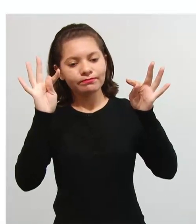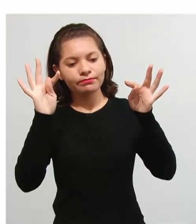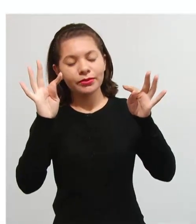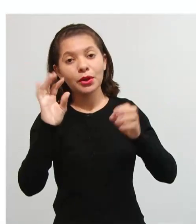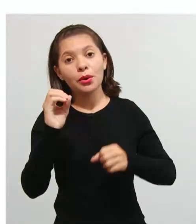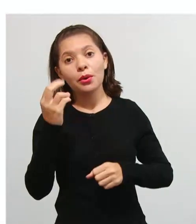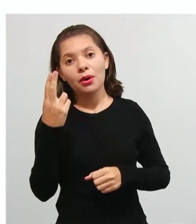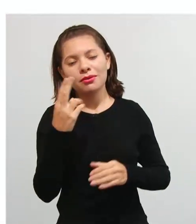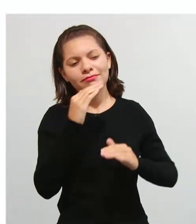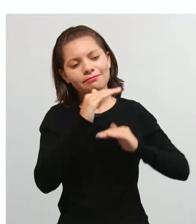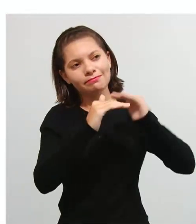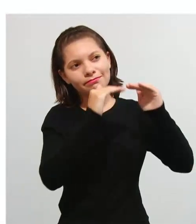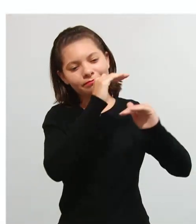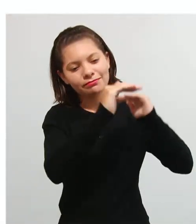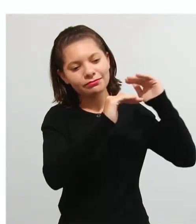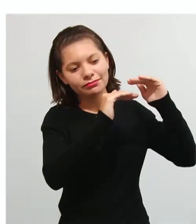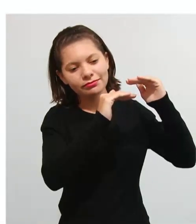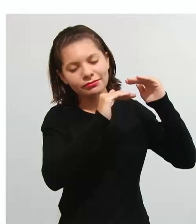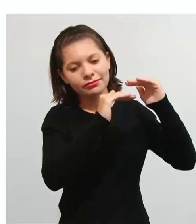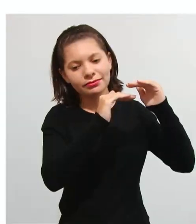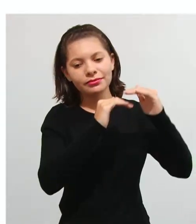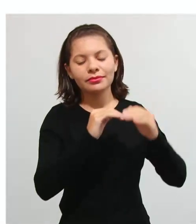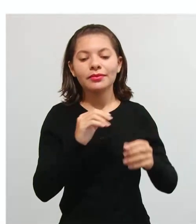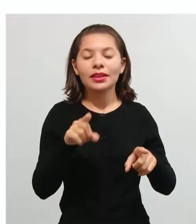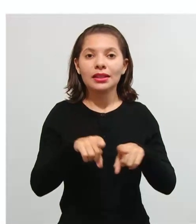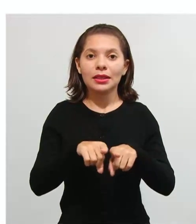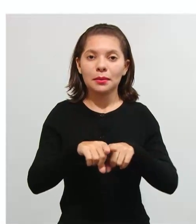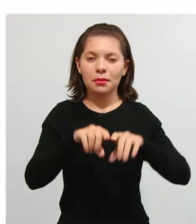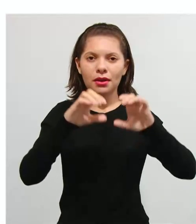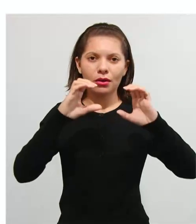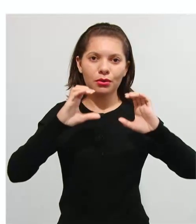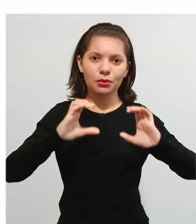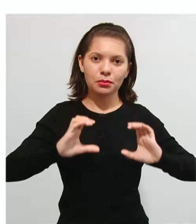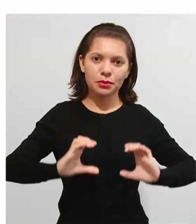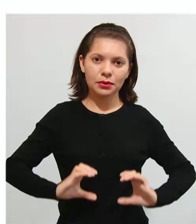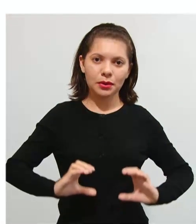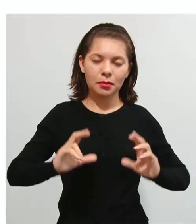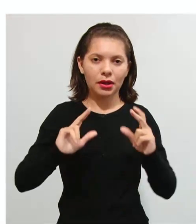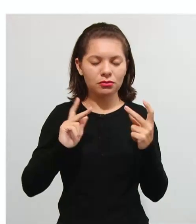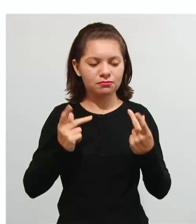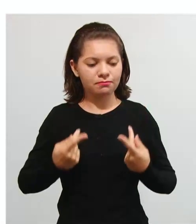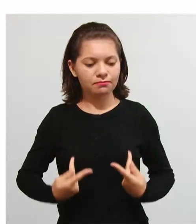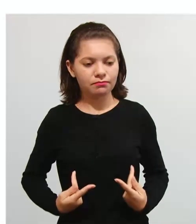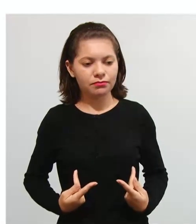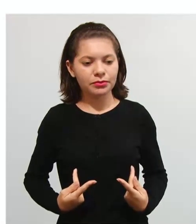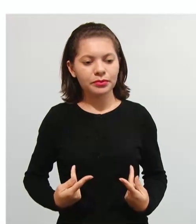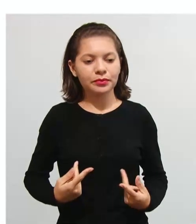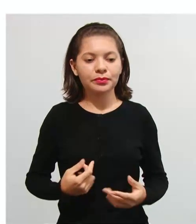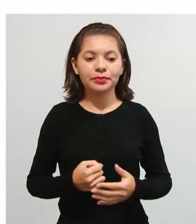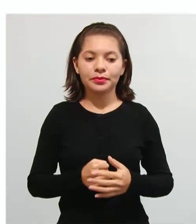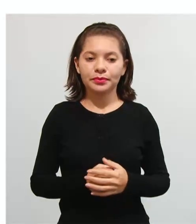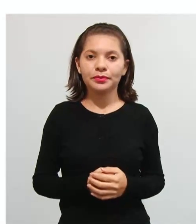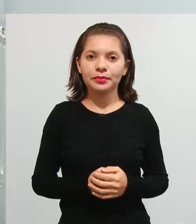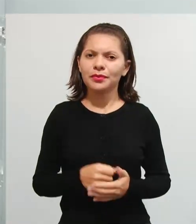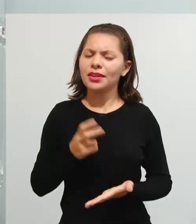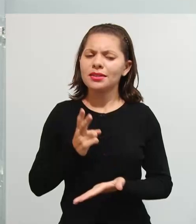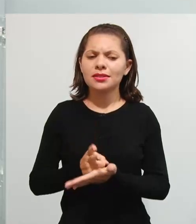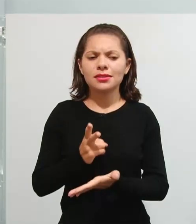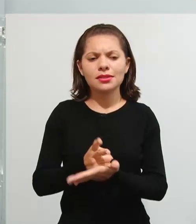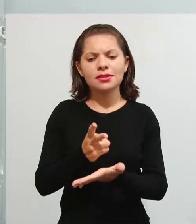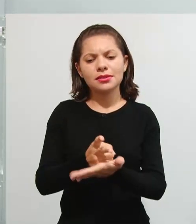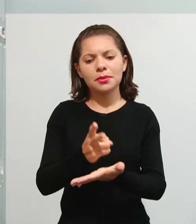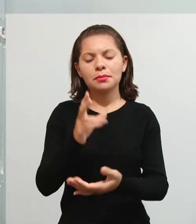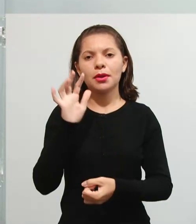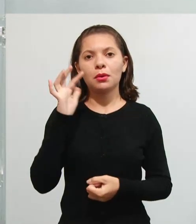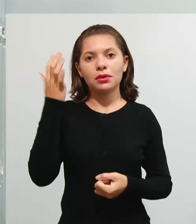ao desenvolvimento, né? E também ao próprio comportamento humano. É algo que sempre acontece,